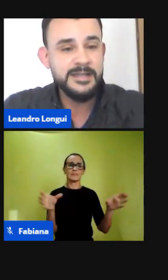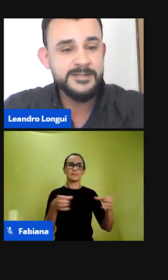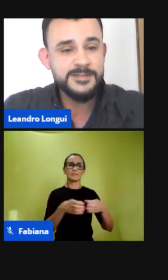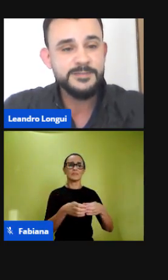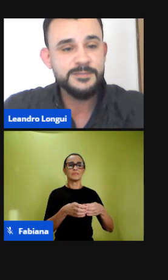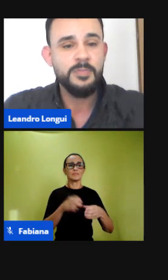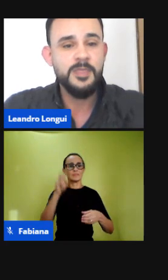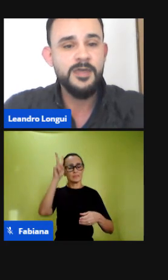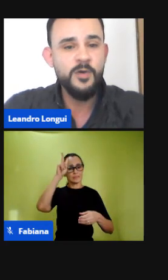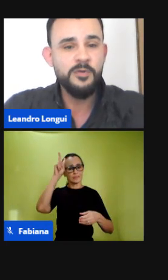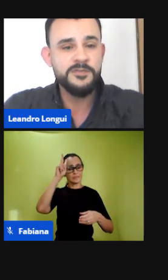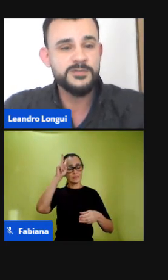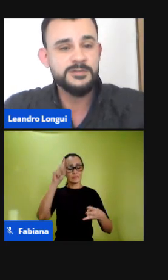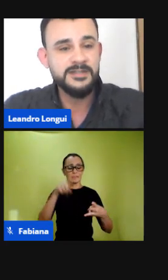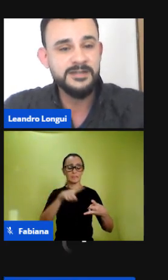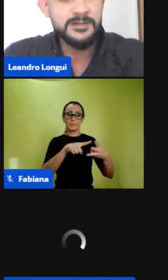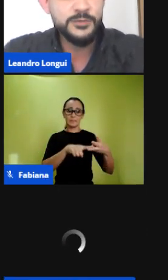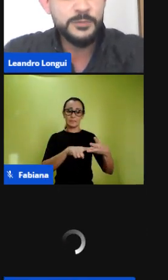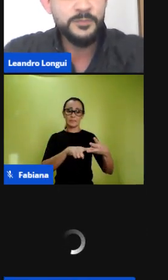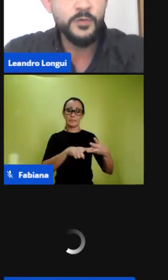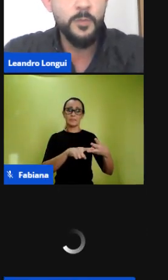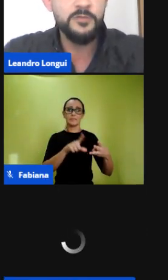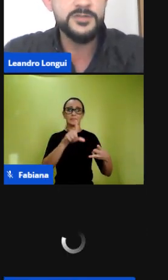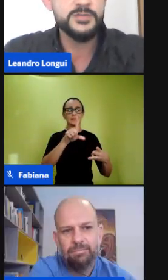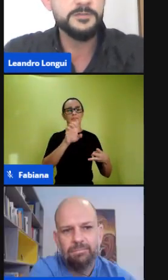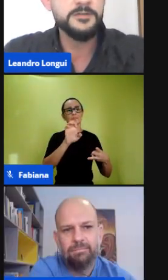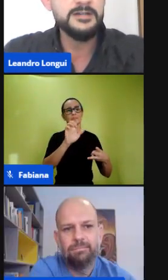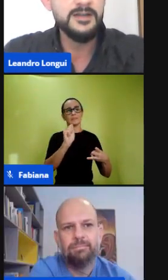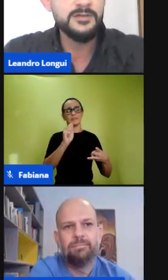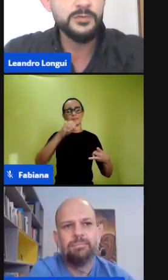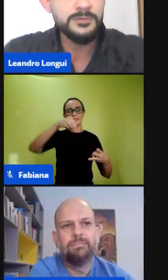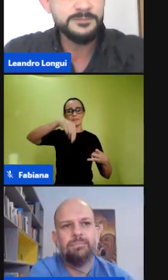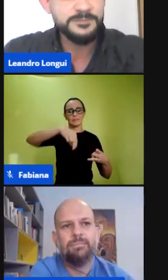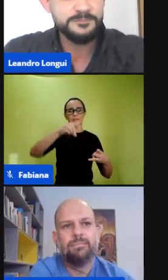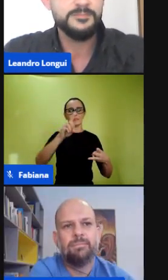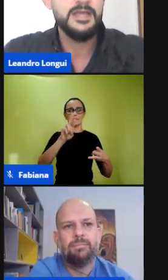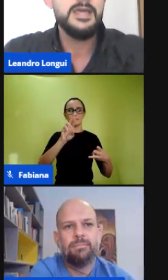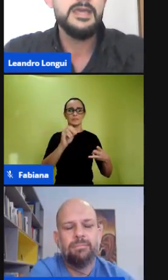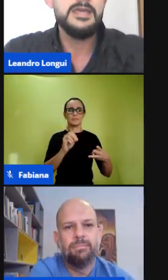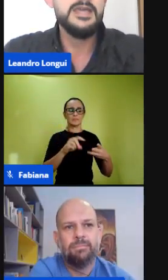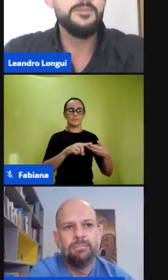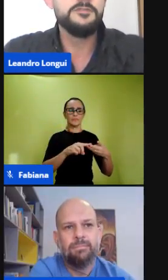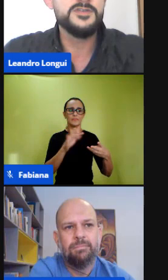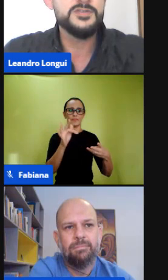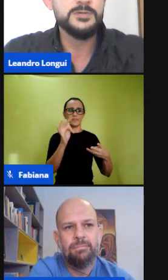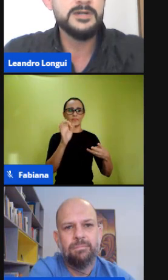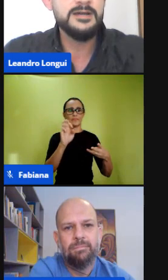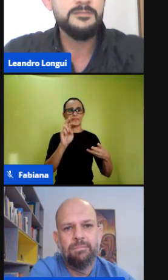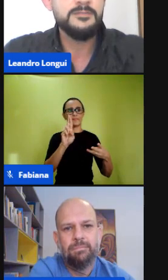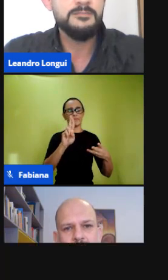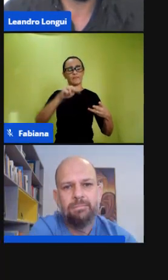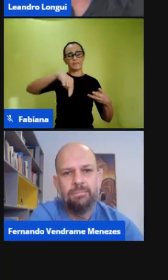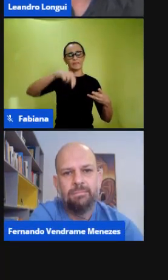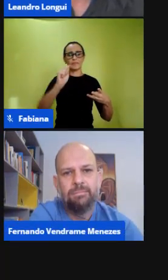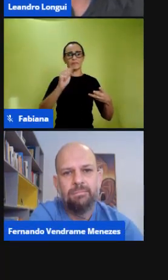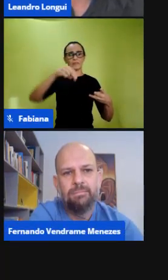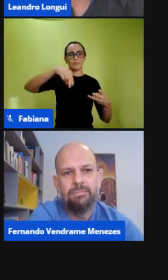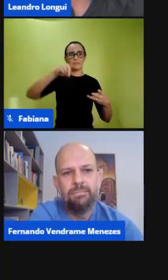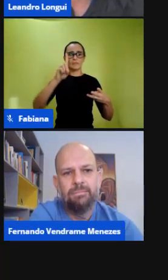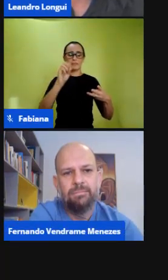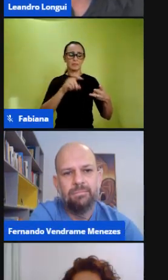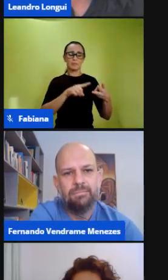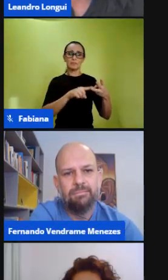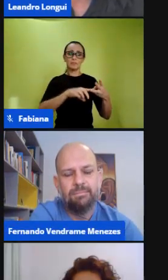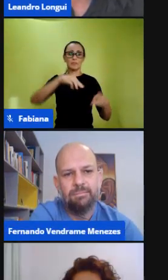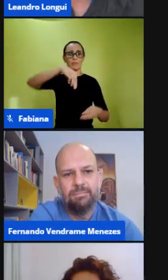em três: eu, o professor Leandro, o professor Fernando e a professora Maria